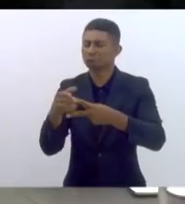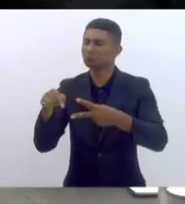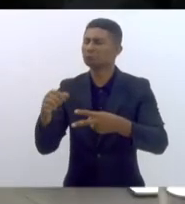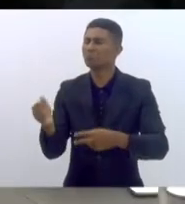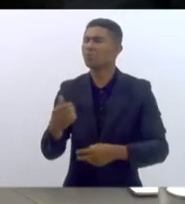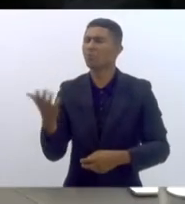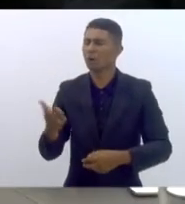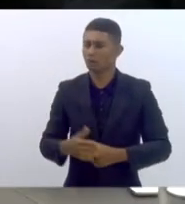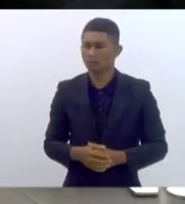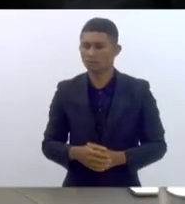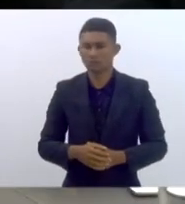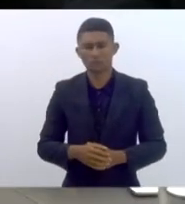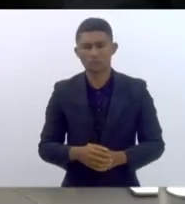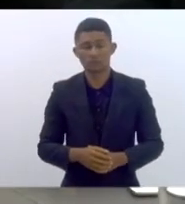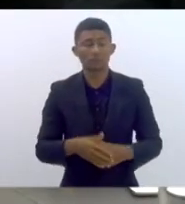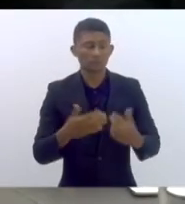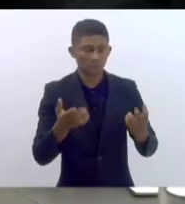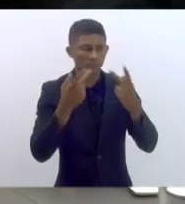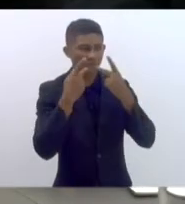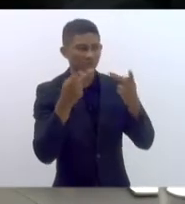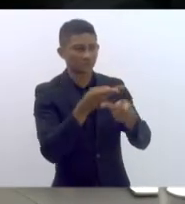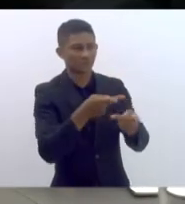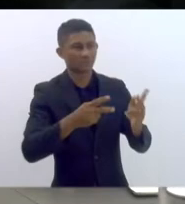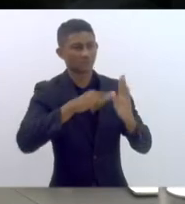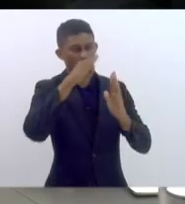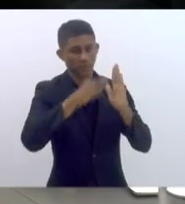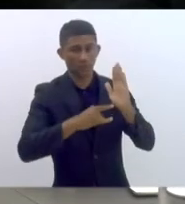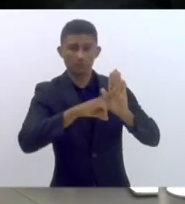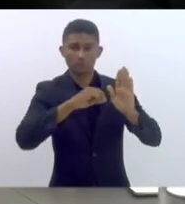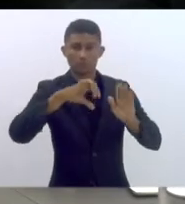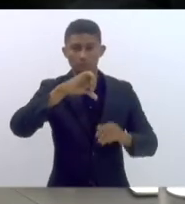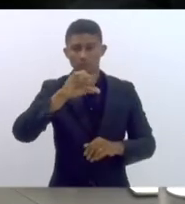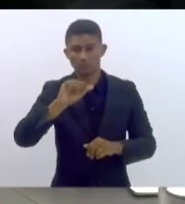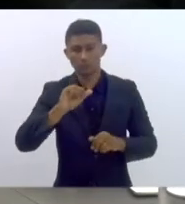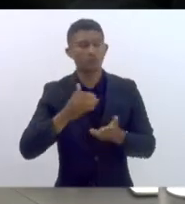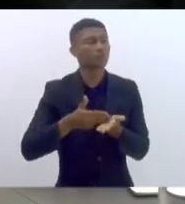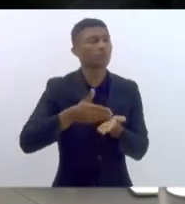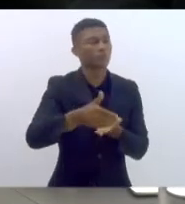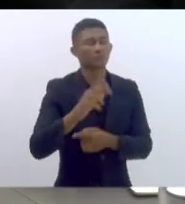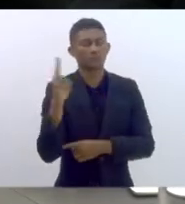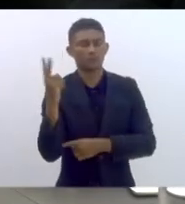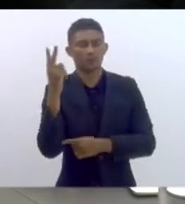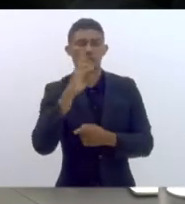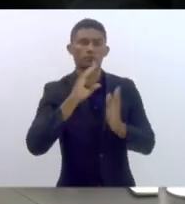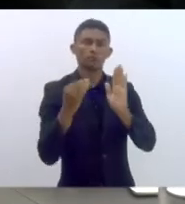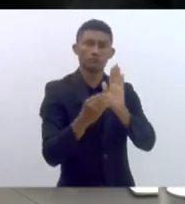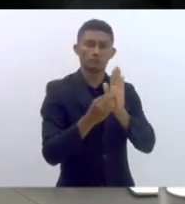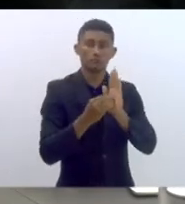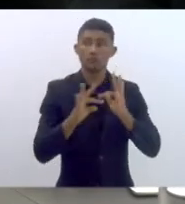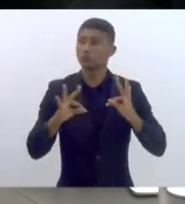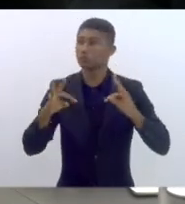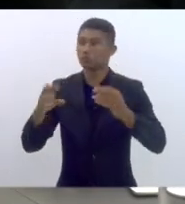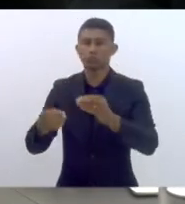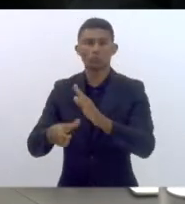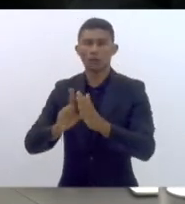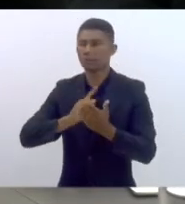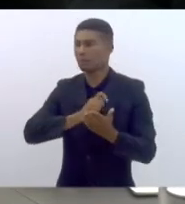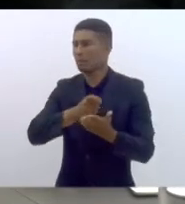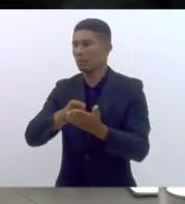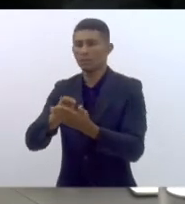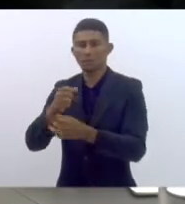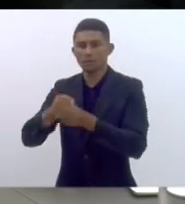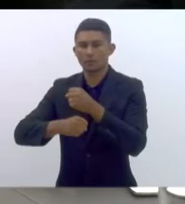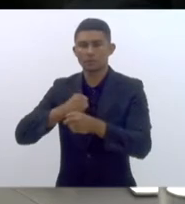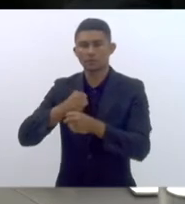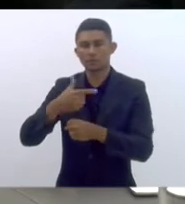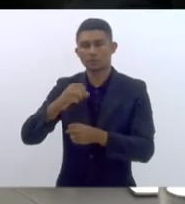Então, como eu acabei de dizer, o contrato do artigo 9A ele já começa com um saldo de todos os valores não pagos desde 2017. E aí,